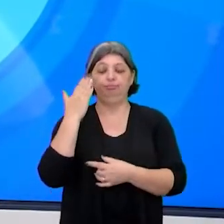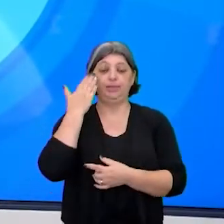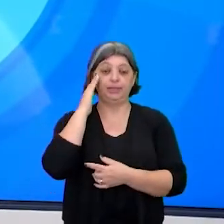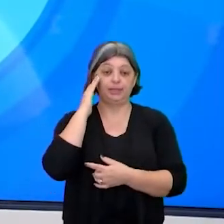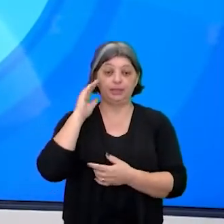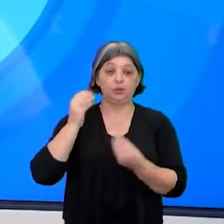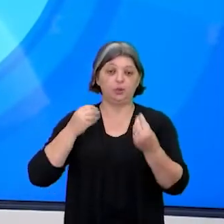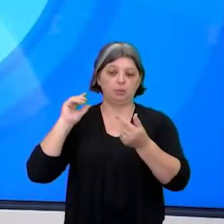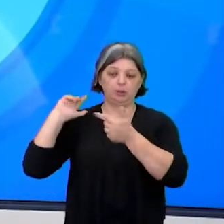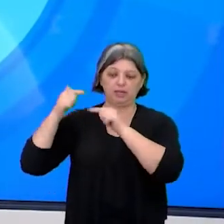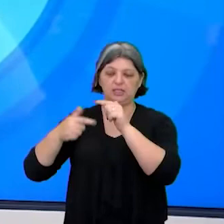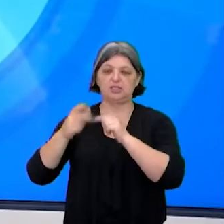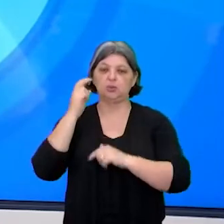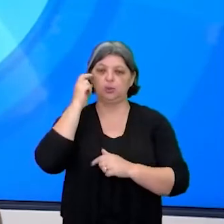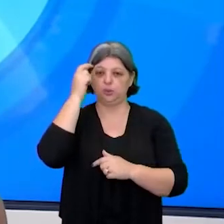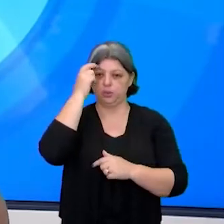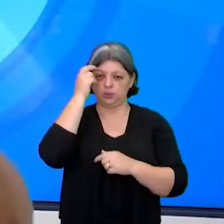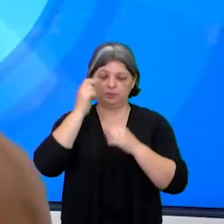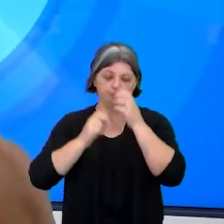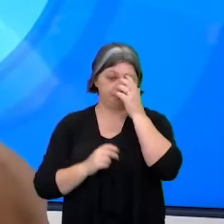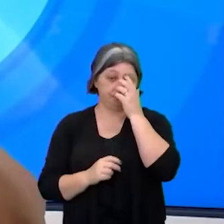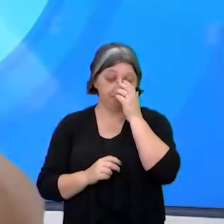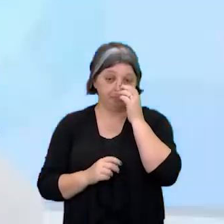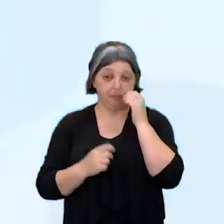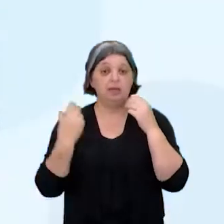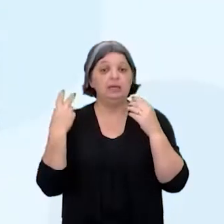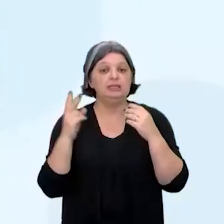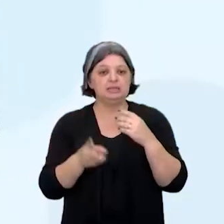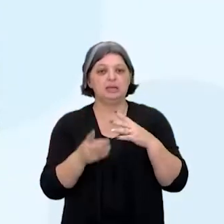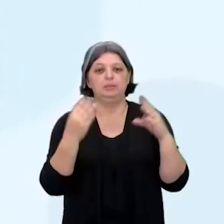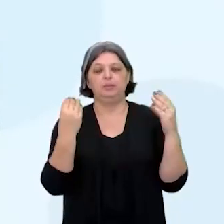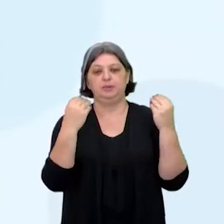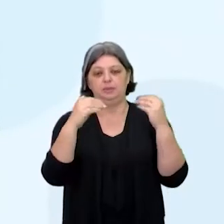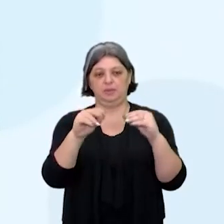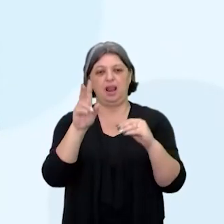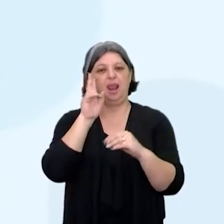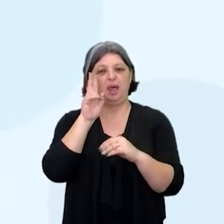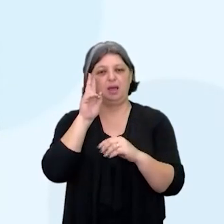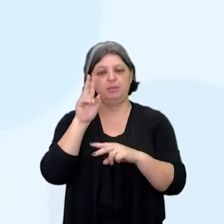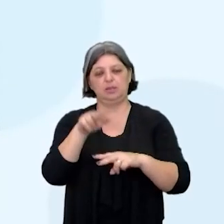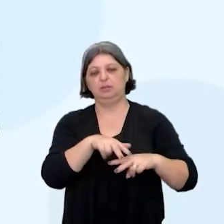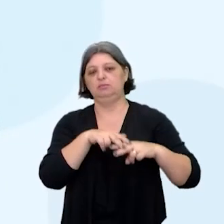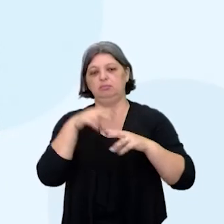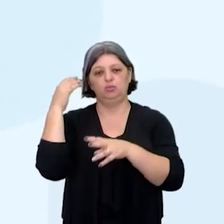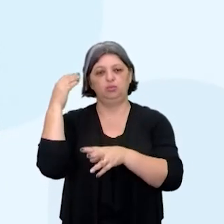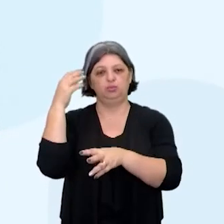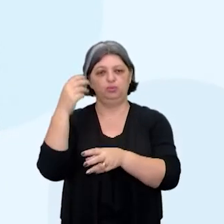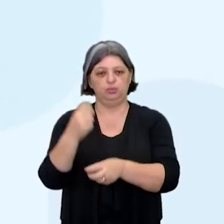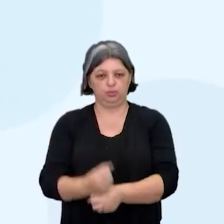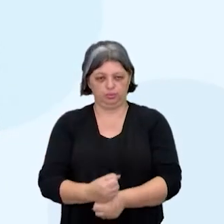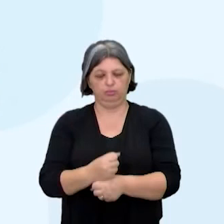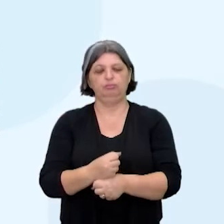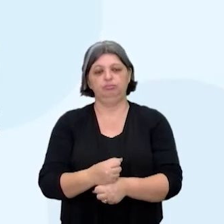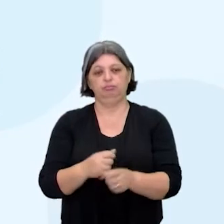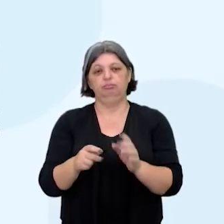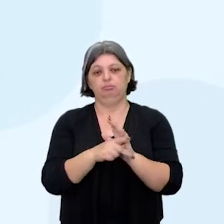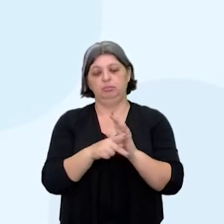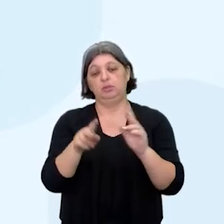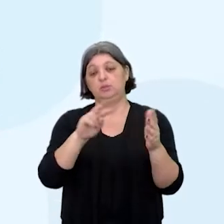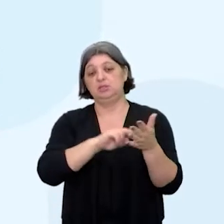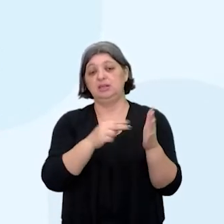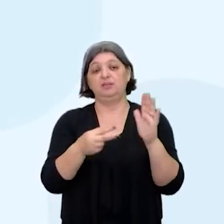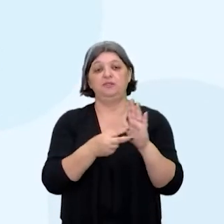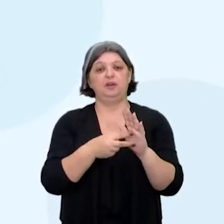tradições culturais. Então, eu coloco sempre na tela para vocês aí, relembrando dos momentos que nós falamos sobre a questão da